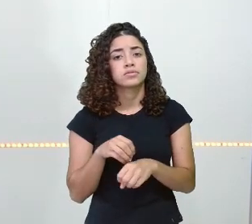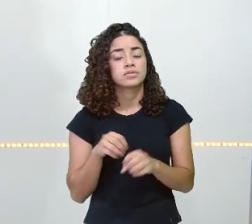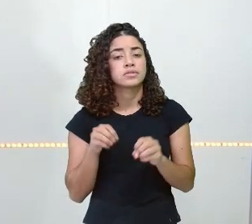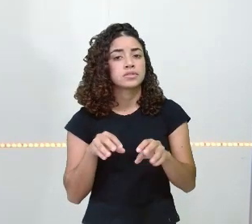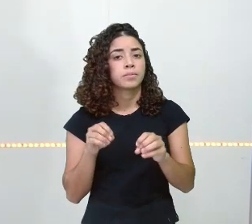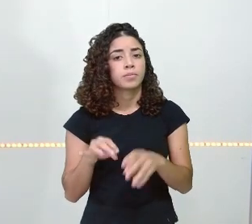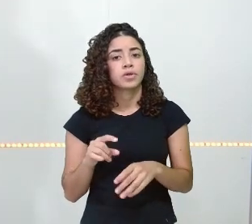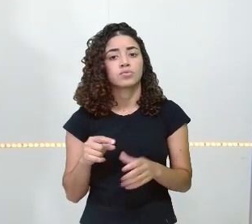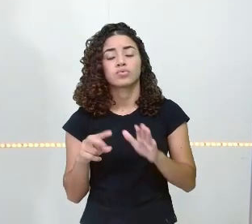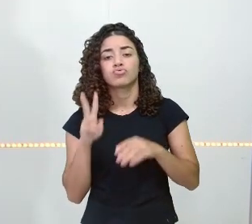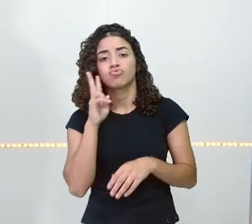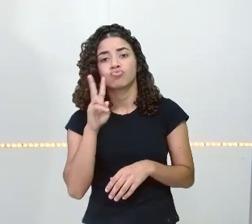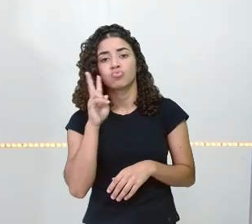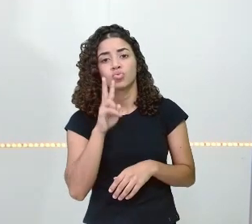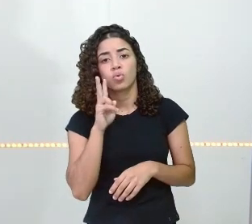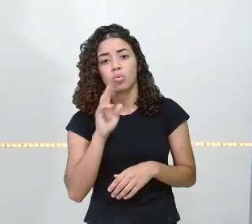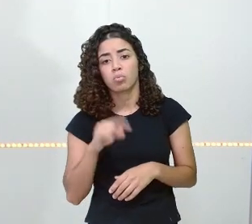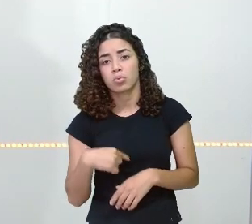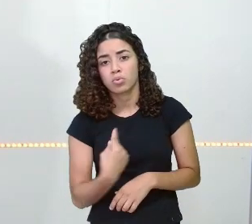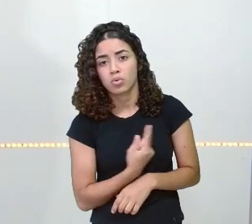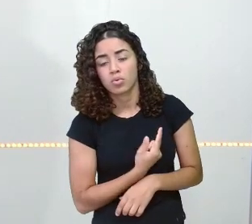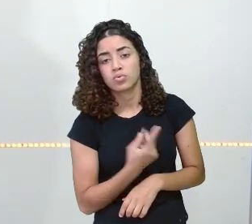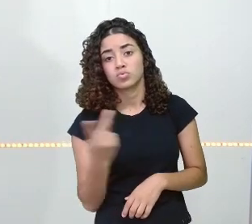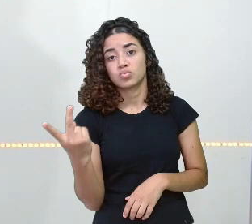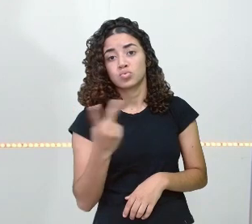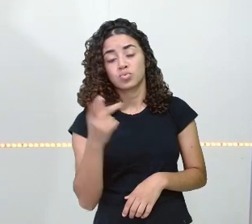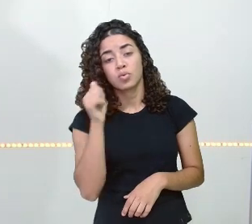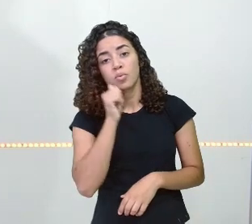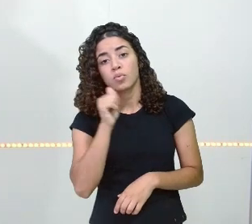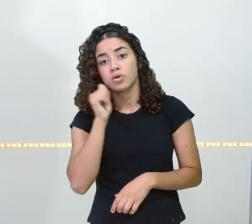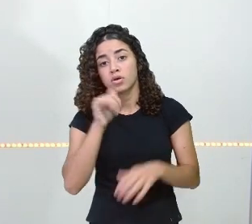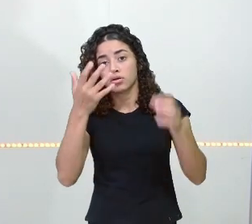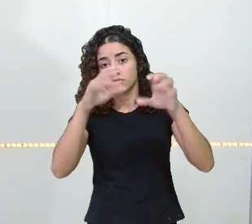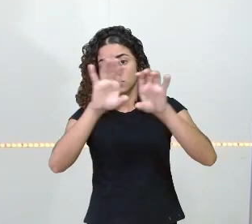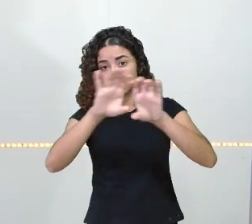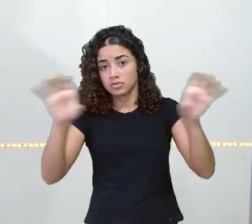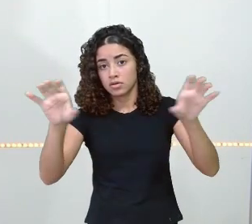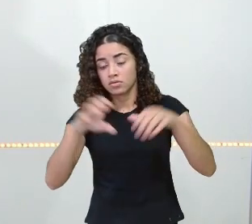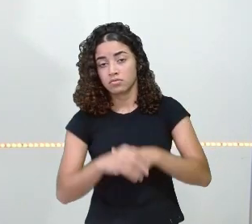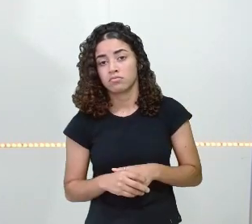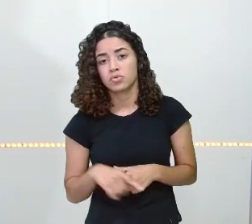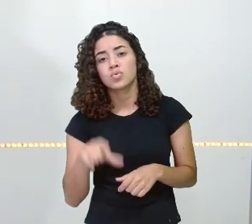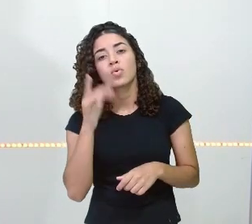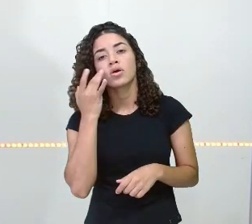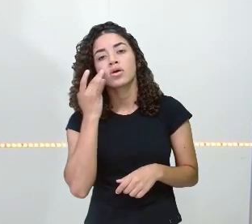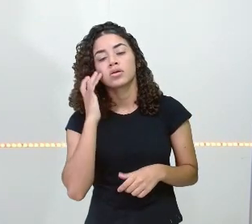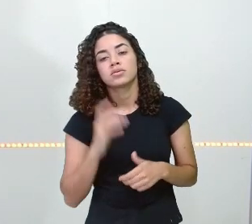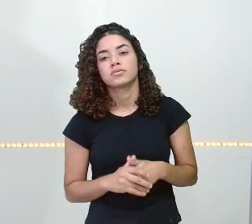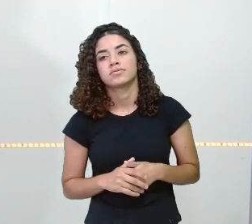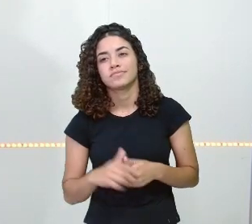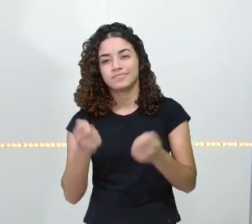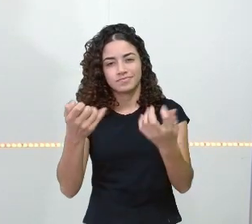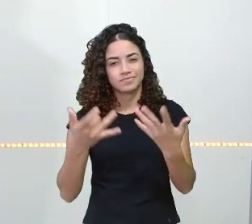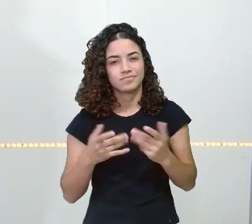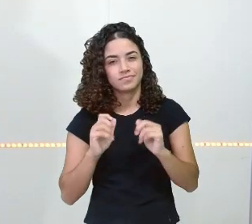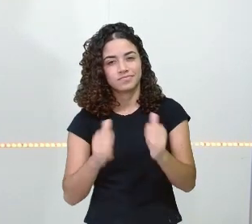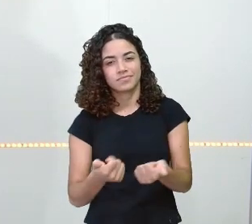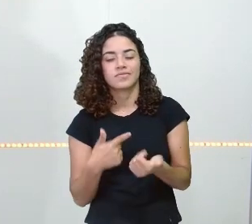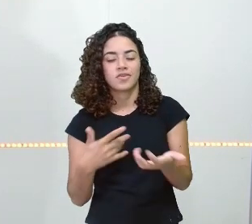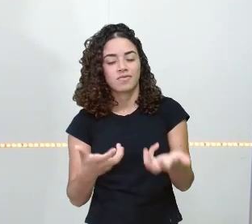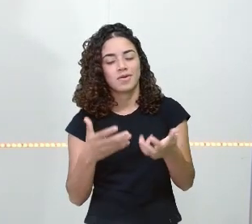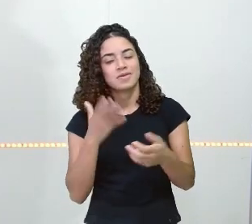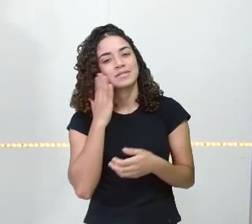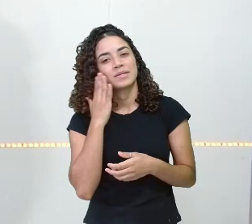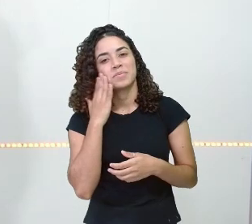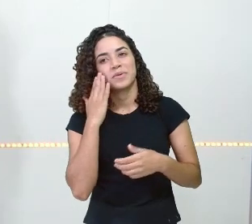história nos traz? As duas mulheres e o céu. O que é que você acha? Fala para mim, tá certo? Quero muito